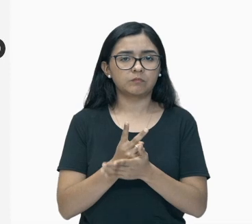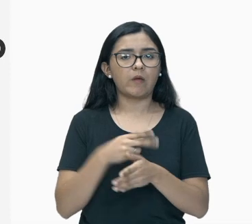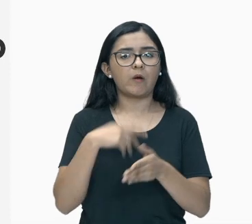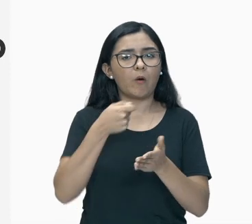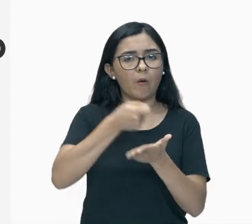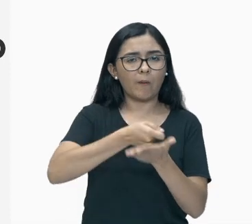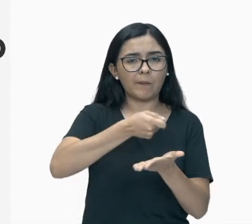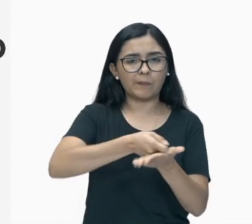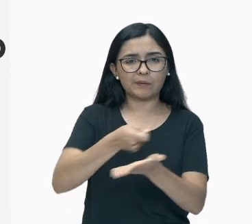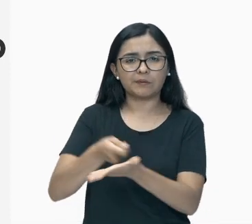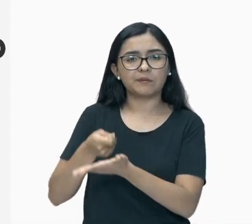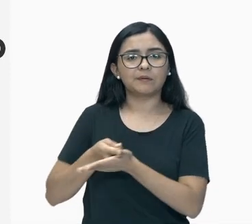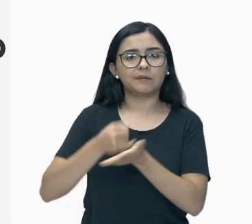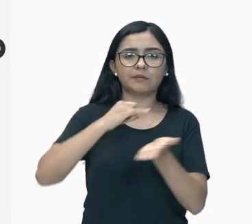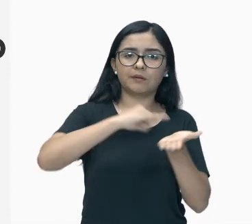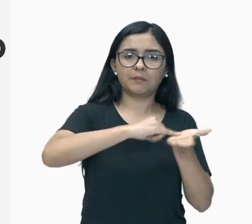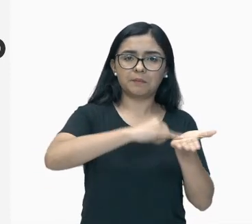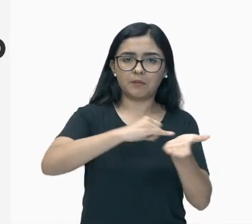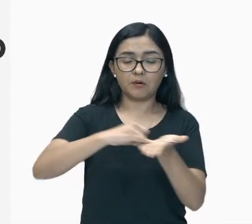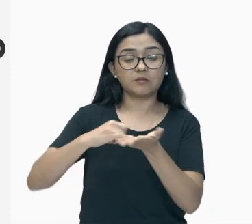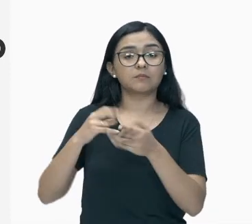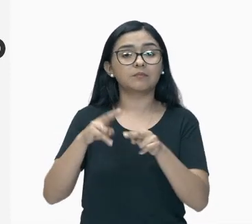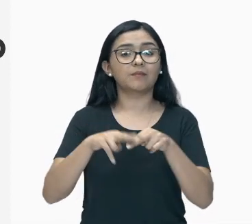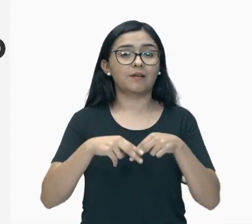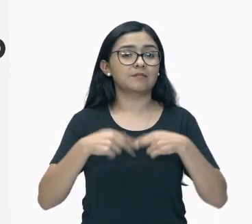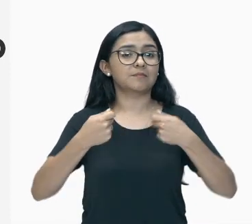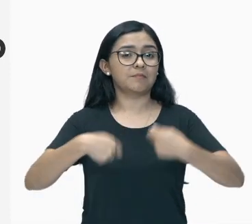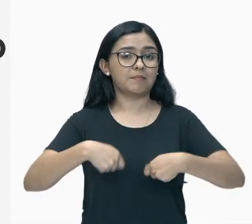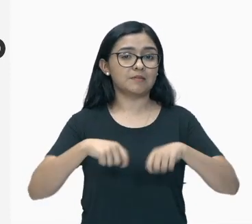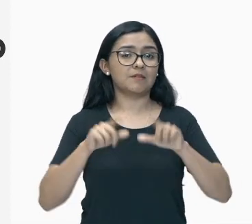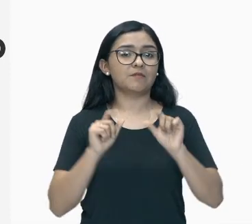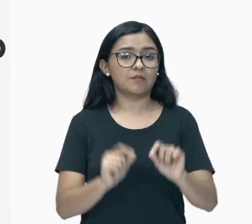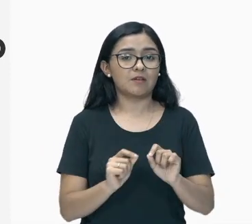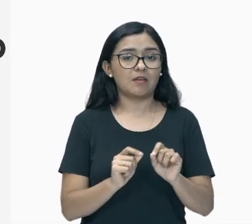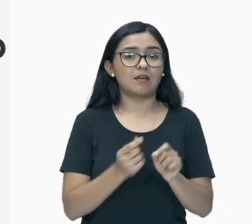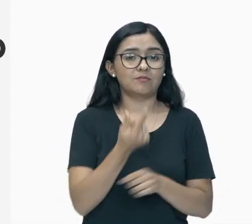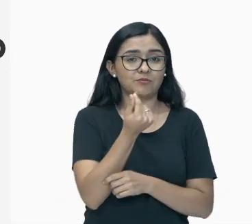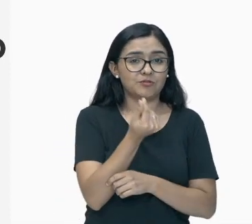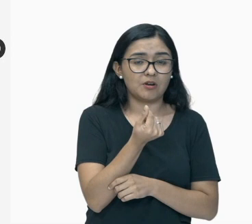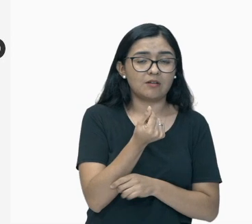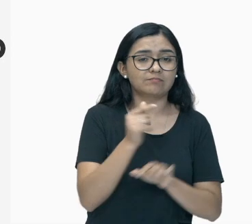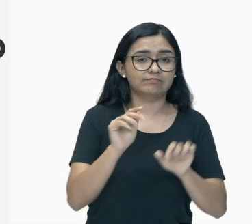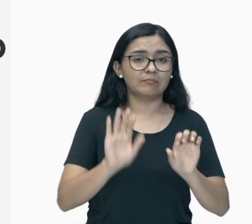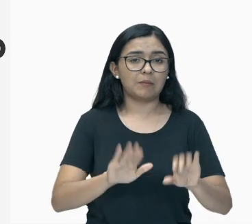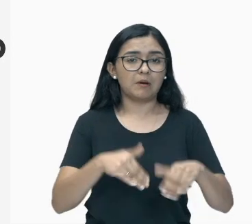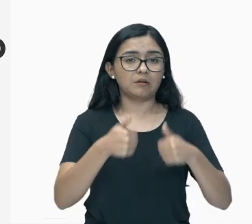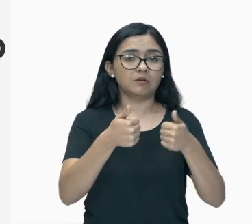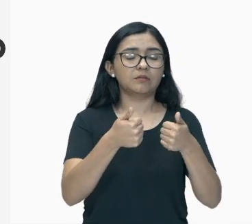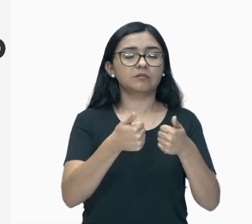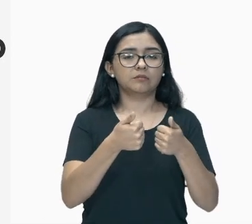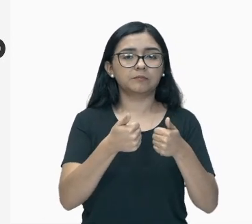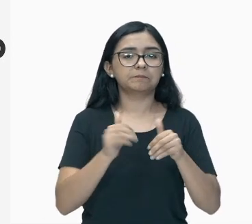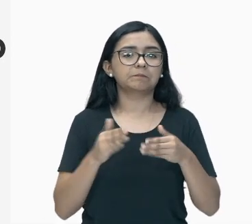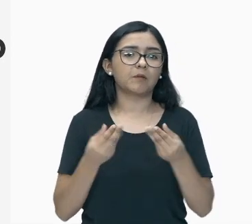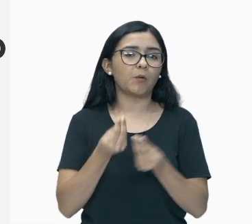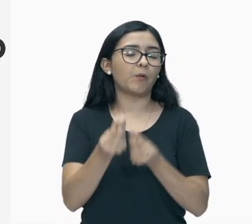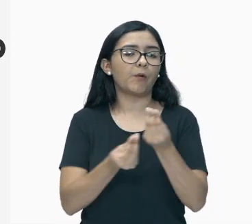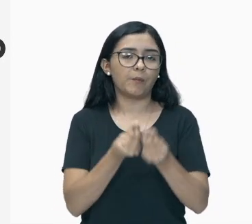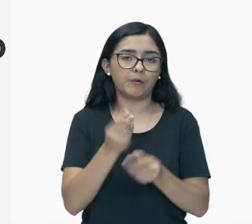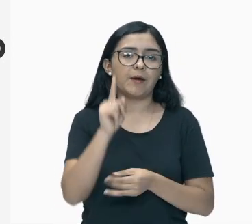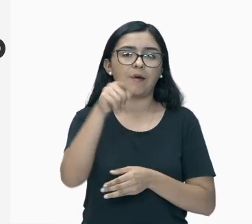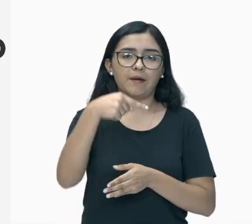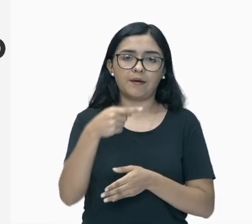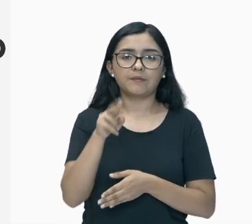impostos, taxando, porque eles precisavam levantar as suas finanças. E uma das formas de levantar as finanças